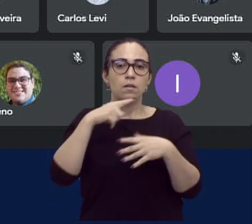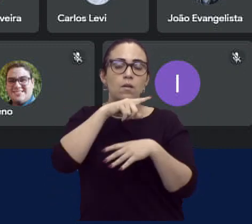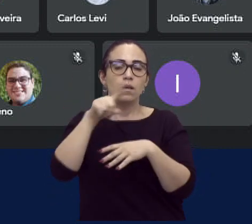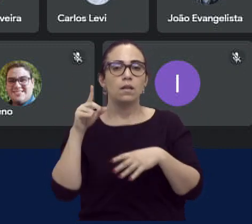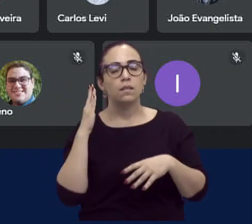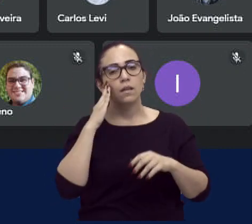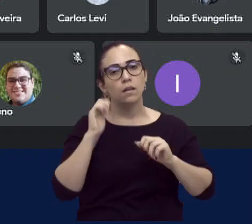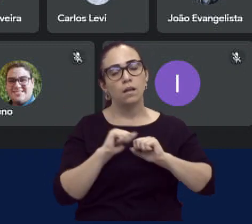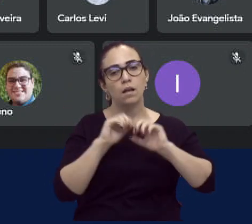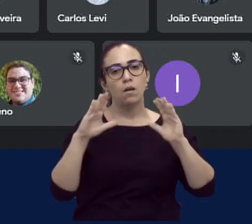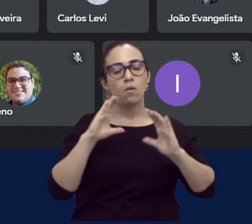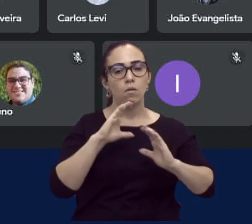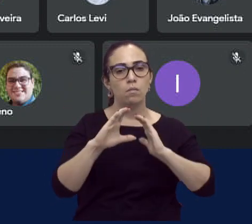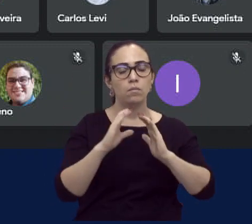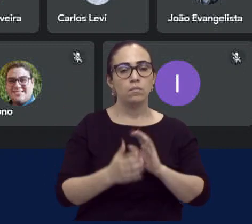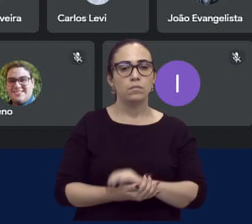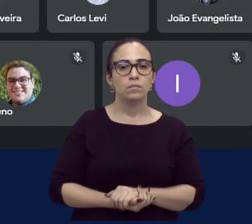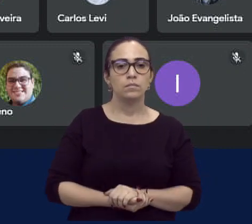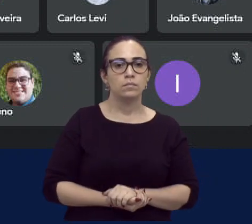outra pessoa.